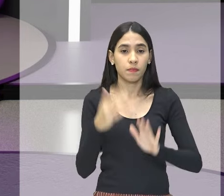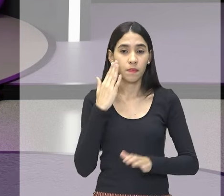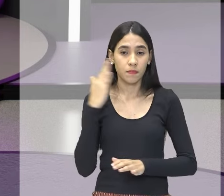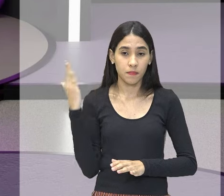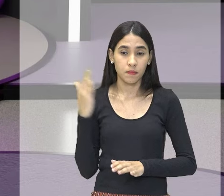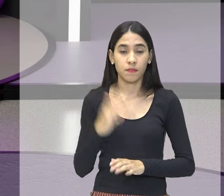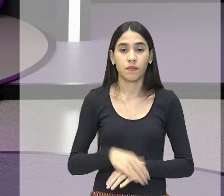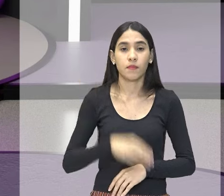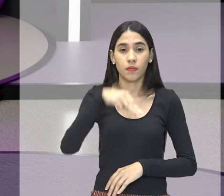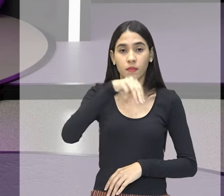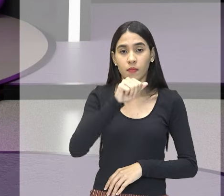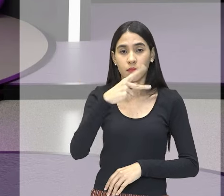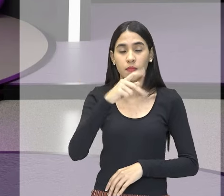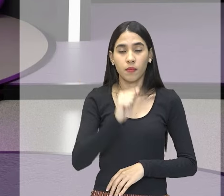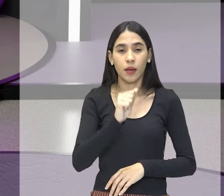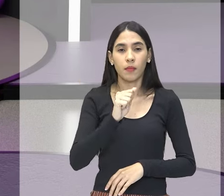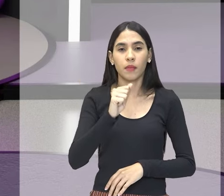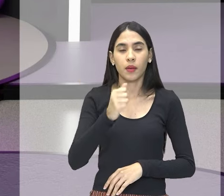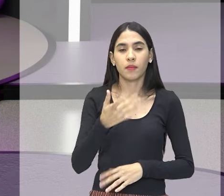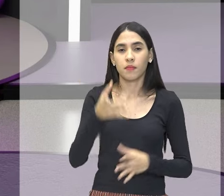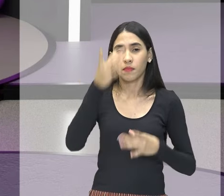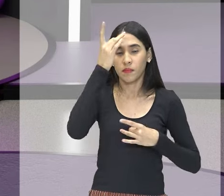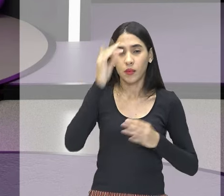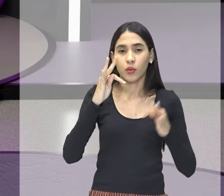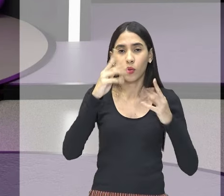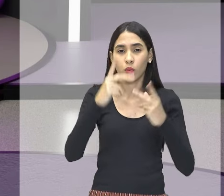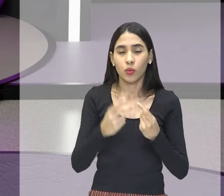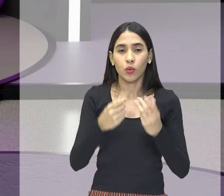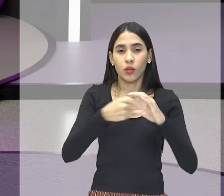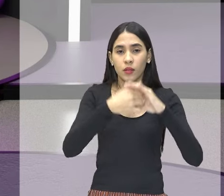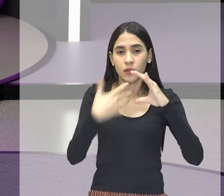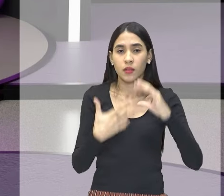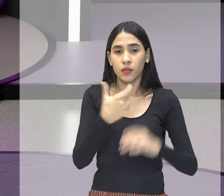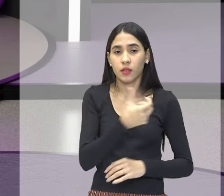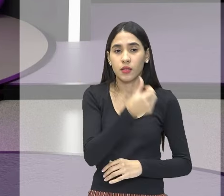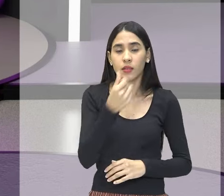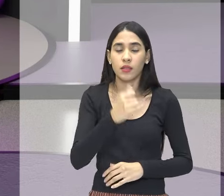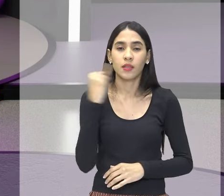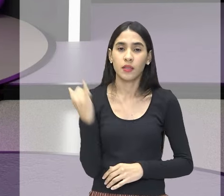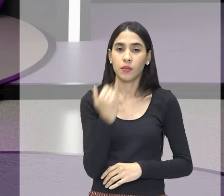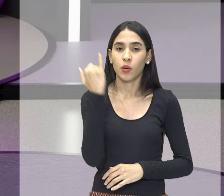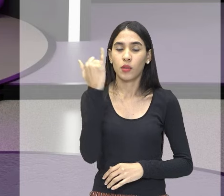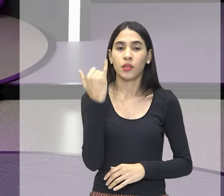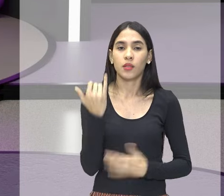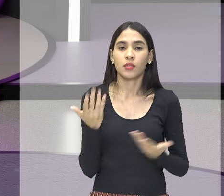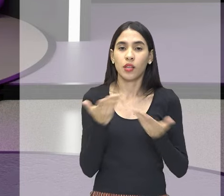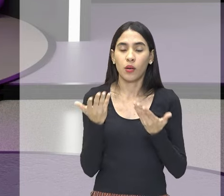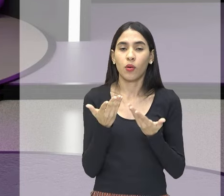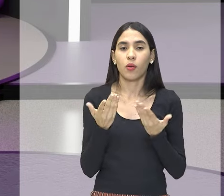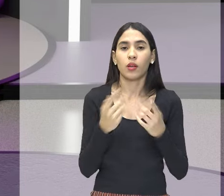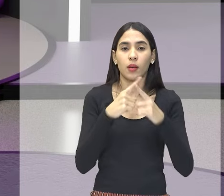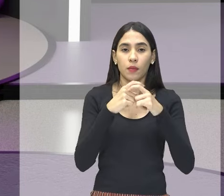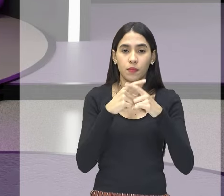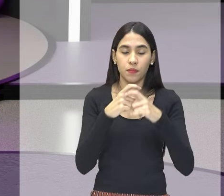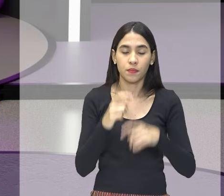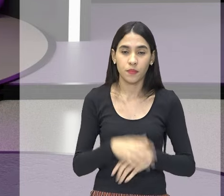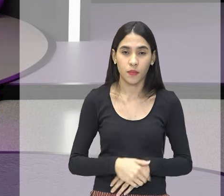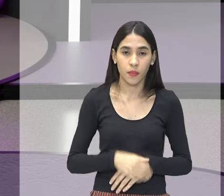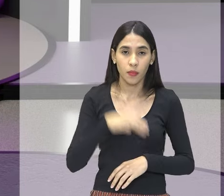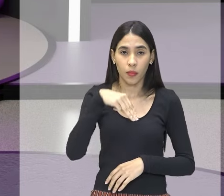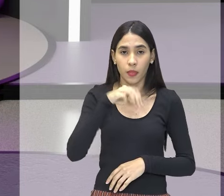mapa mental reunindo todas as 6 observações que são super importantes aqui na multiplicação